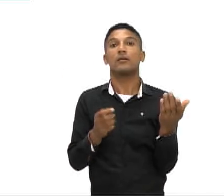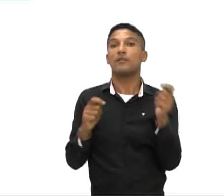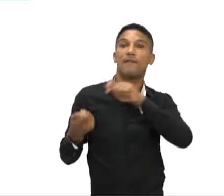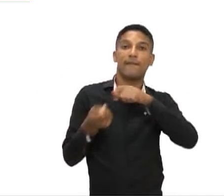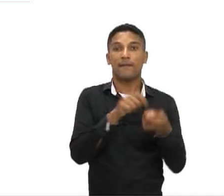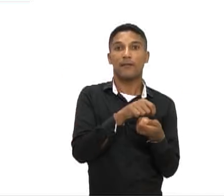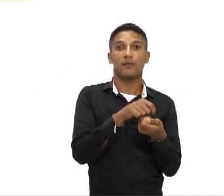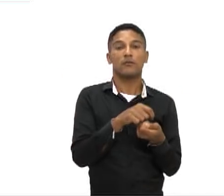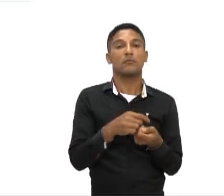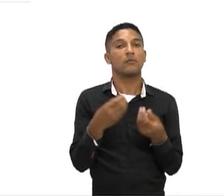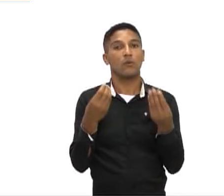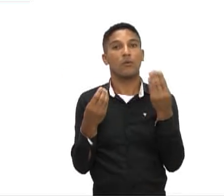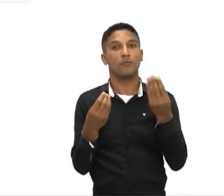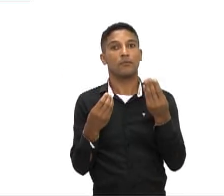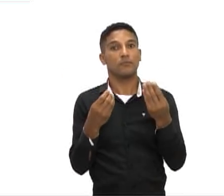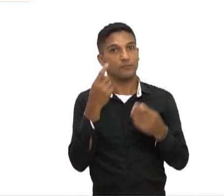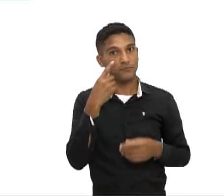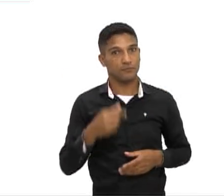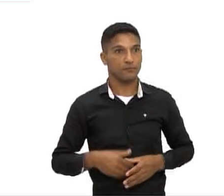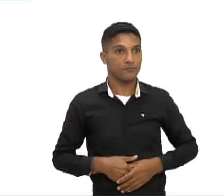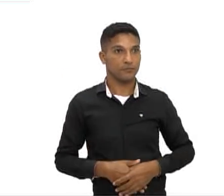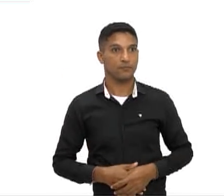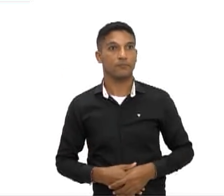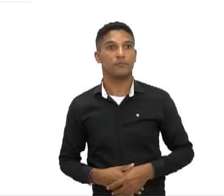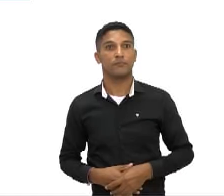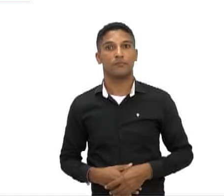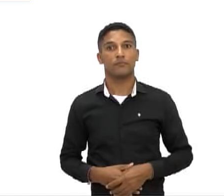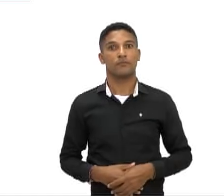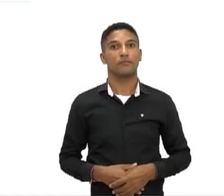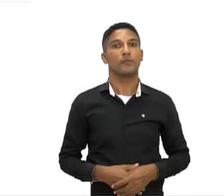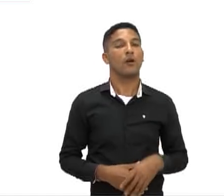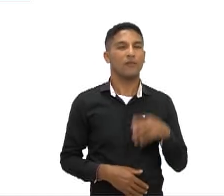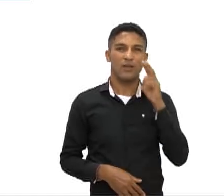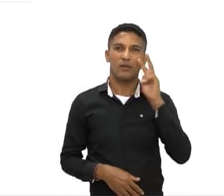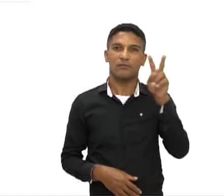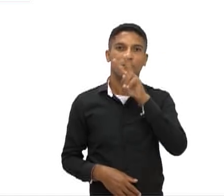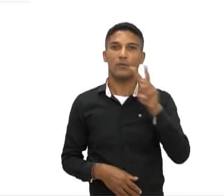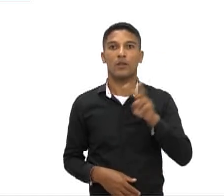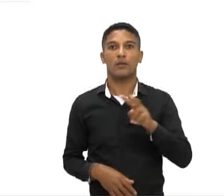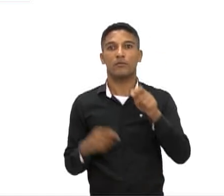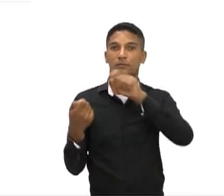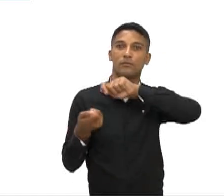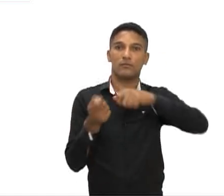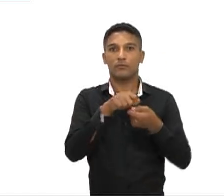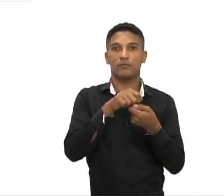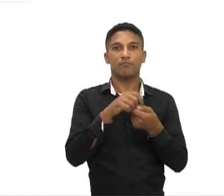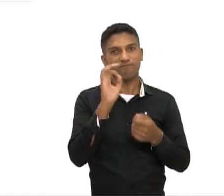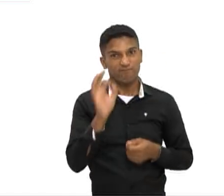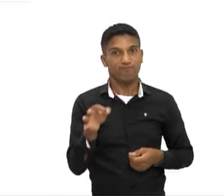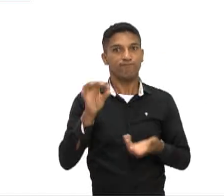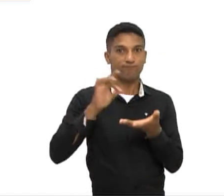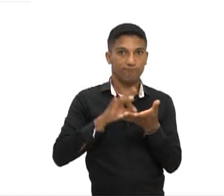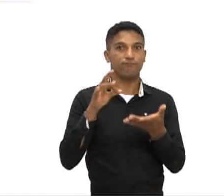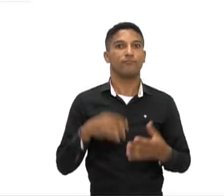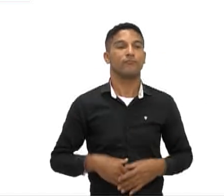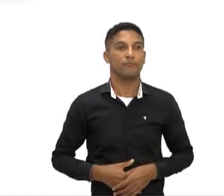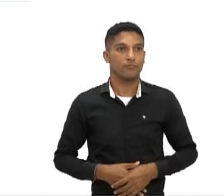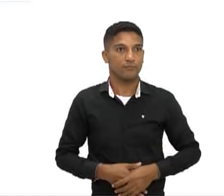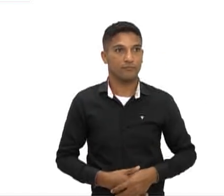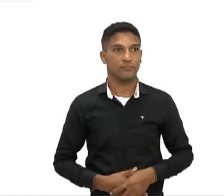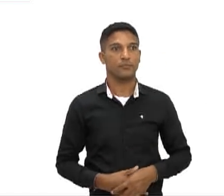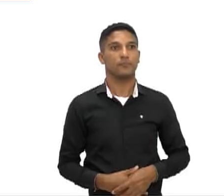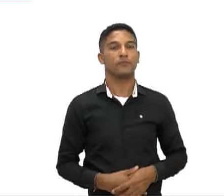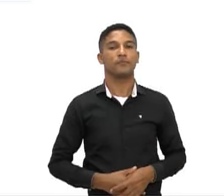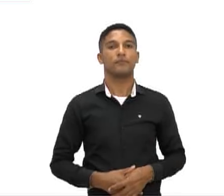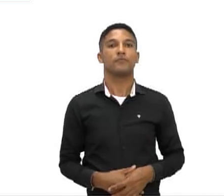toda, ganhando sempre o suficiente para o sustento da família. Quando faleceu, deixou sua herança para os filhos: um sítio, um burrinho